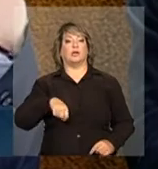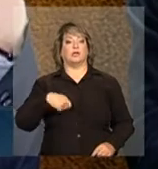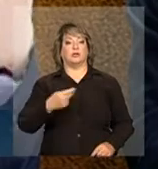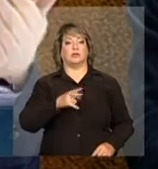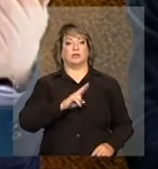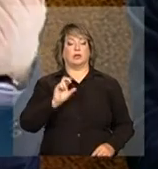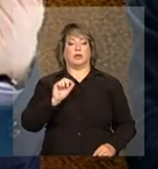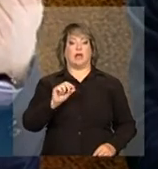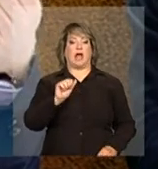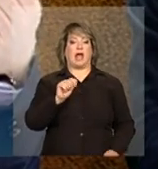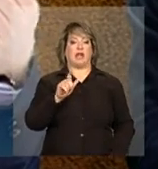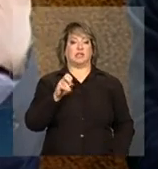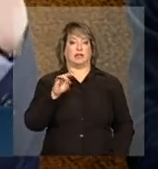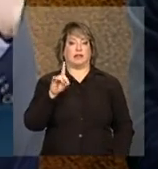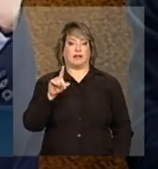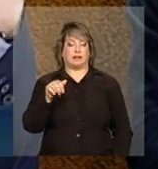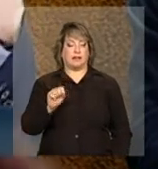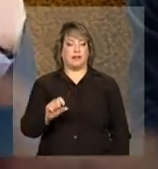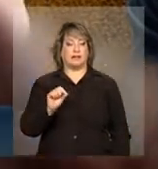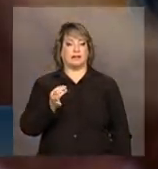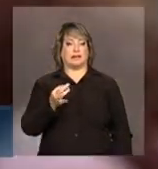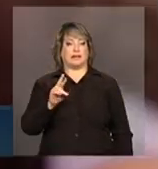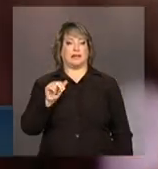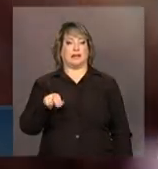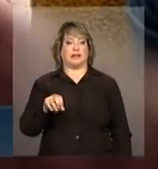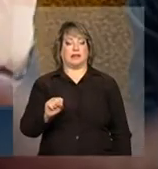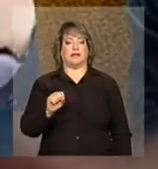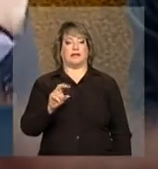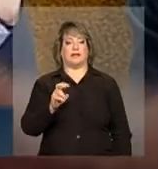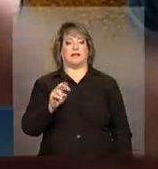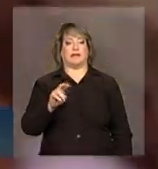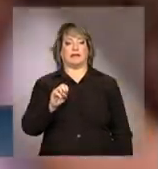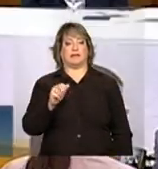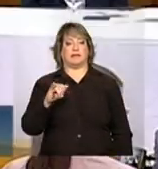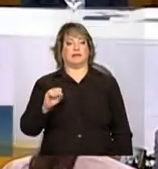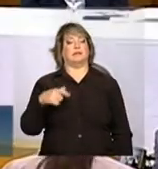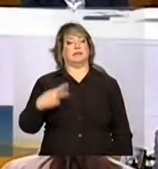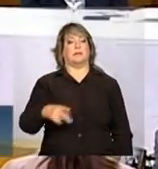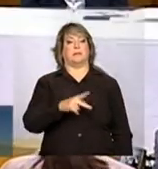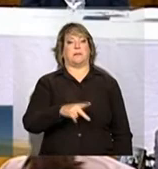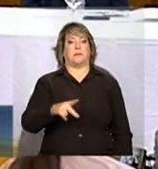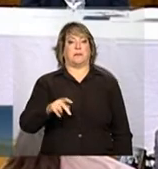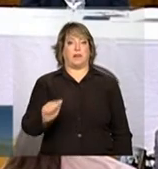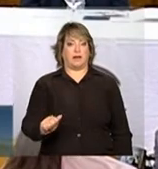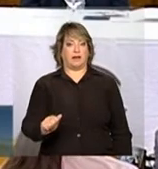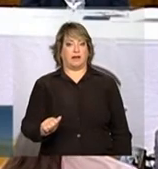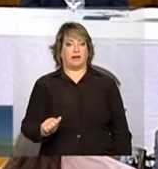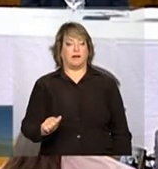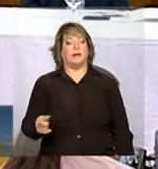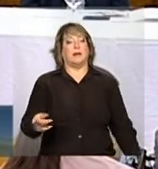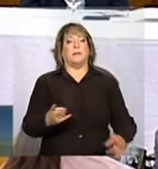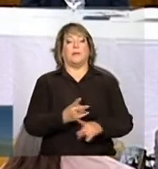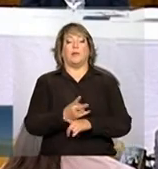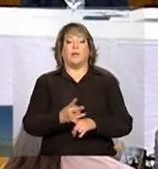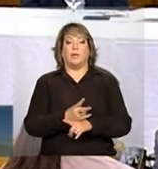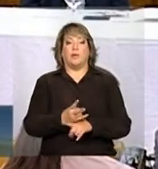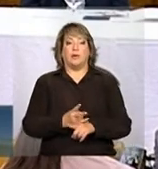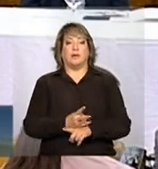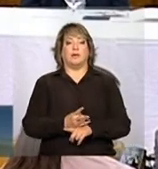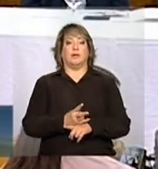agendas transversais, né, do PPA, né, que buscam fazer um olhar,